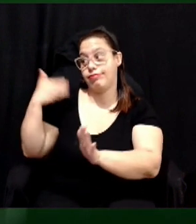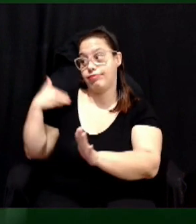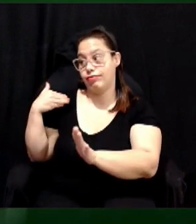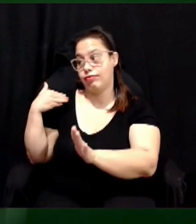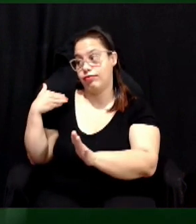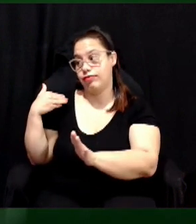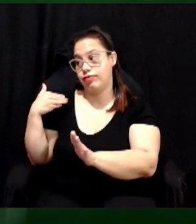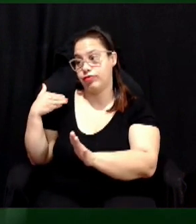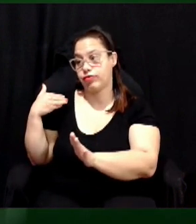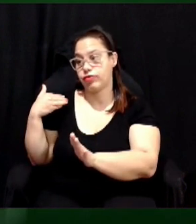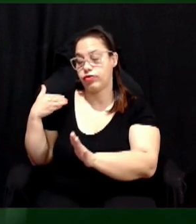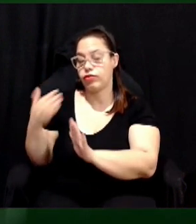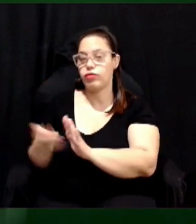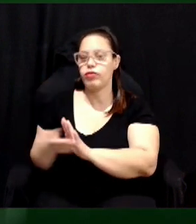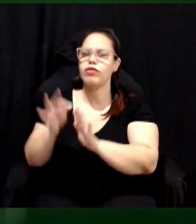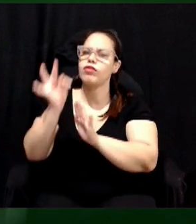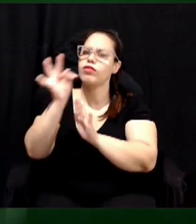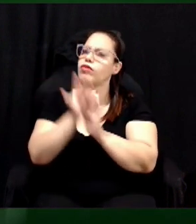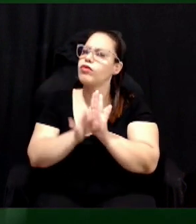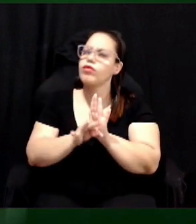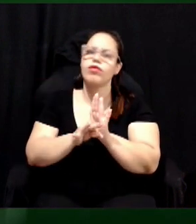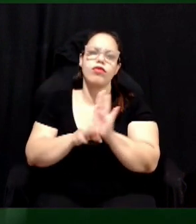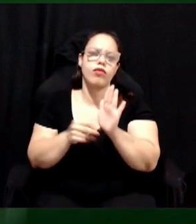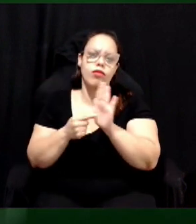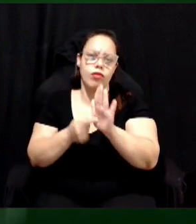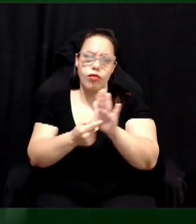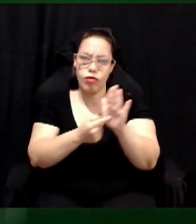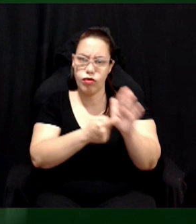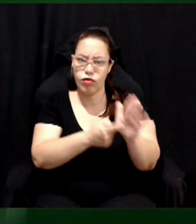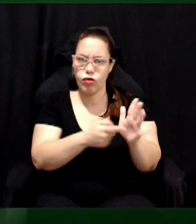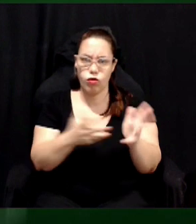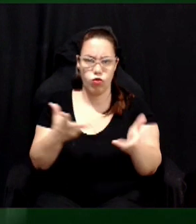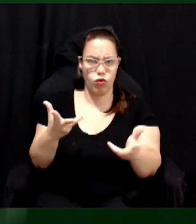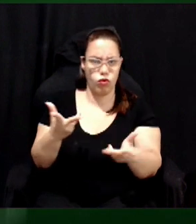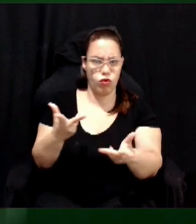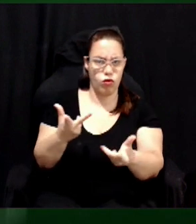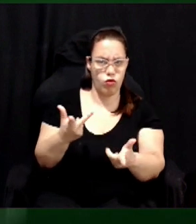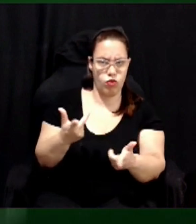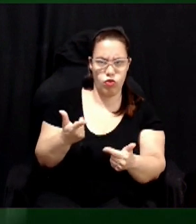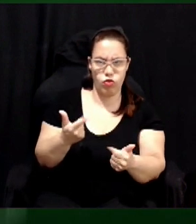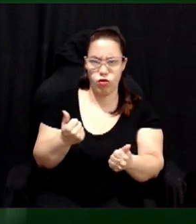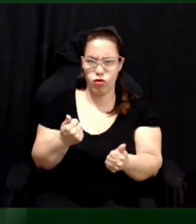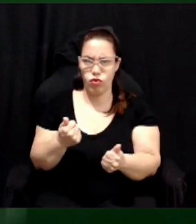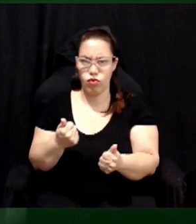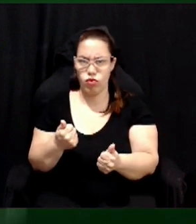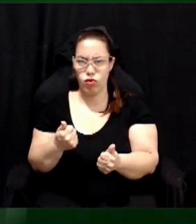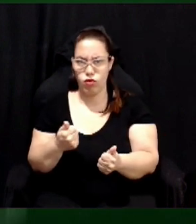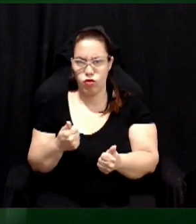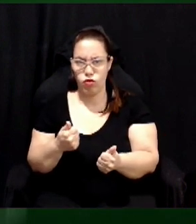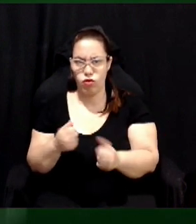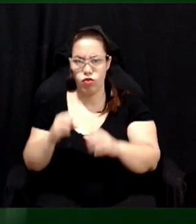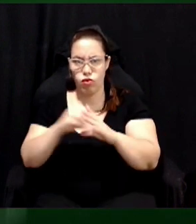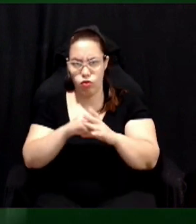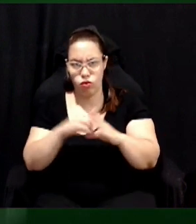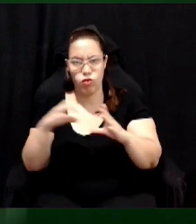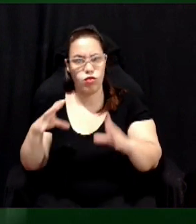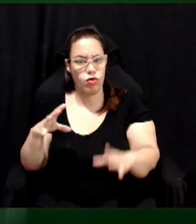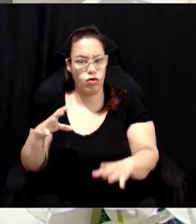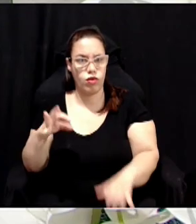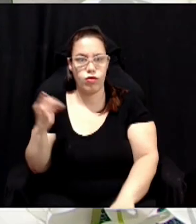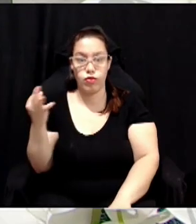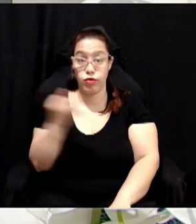é um texto que tem todas as referências do realismo mágico e daquilo que ficou caracterizado como um dos ícones da